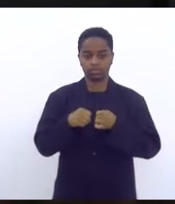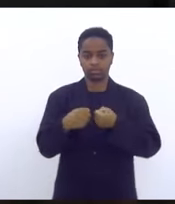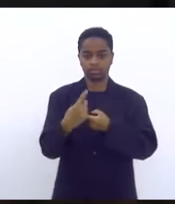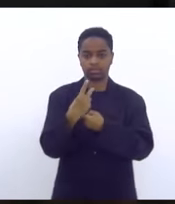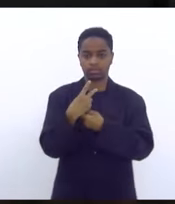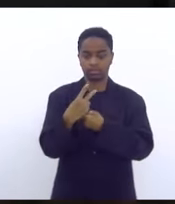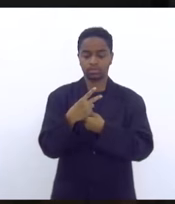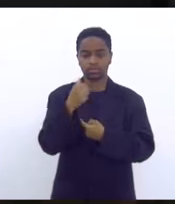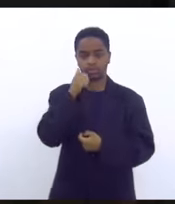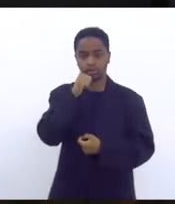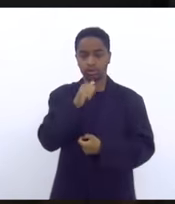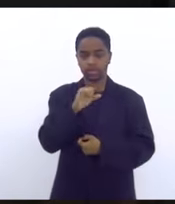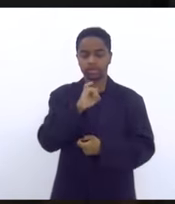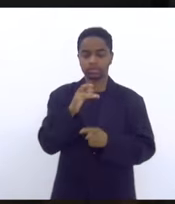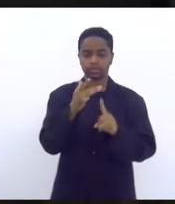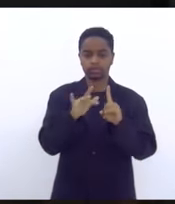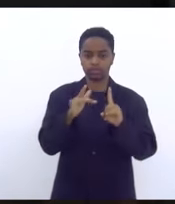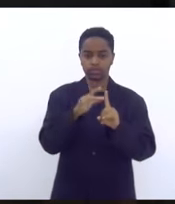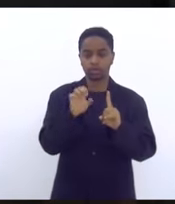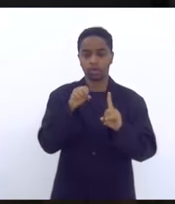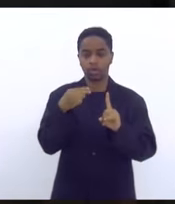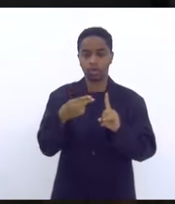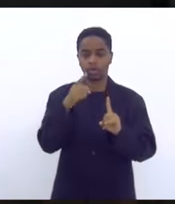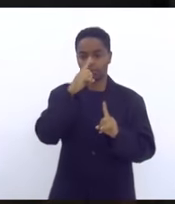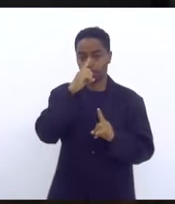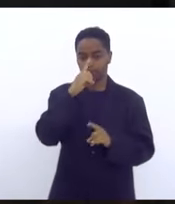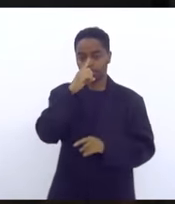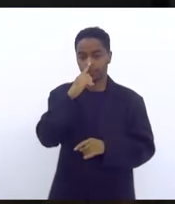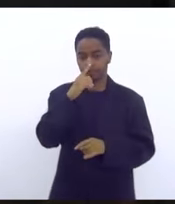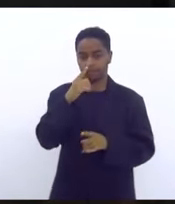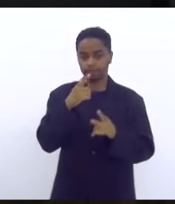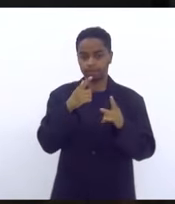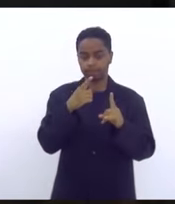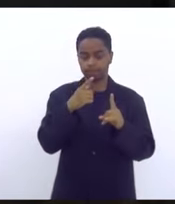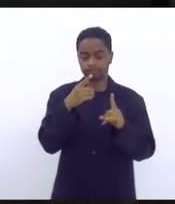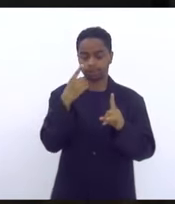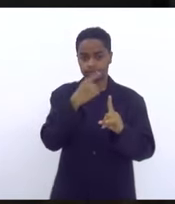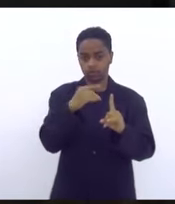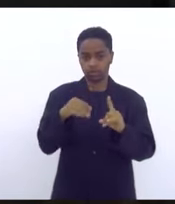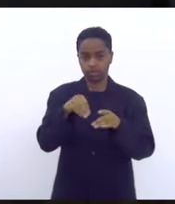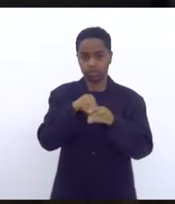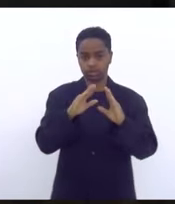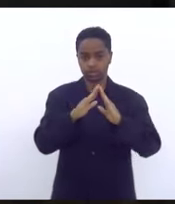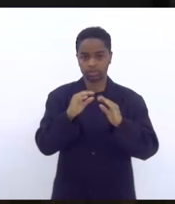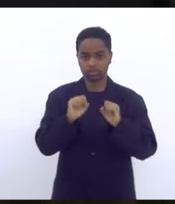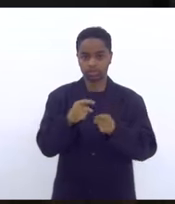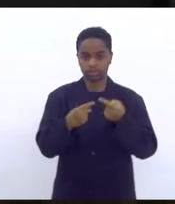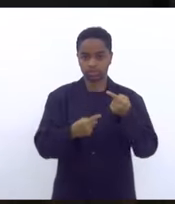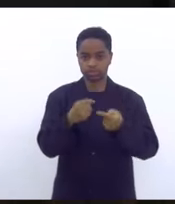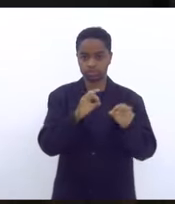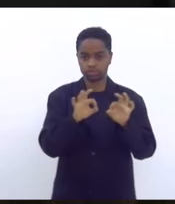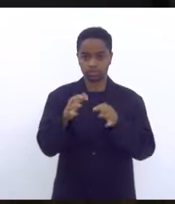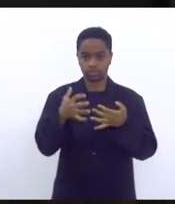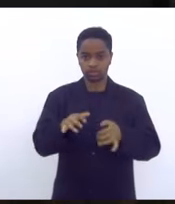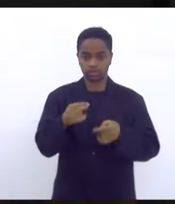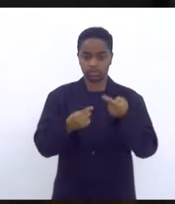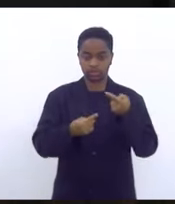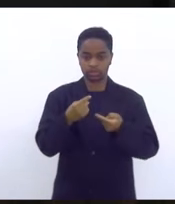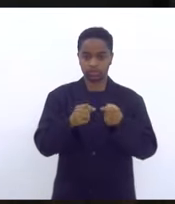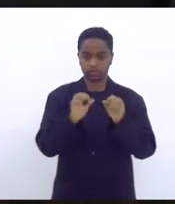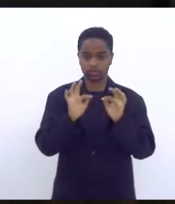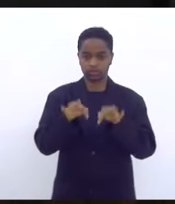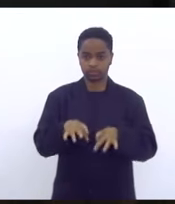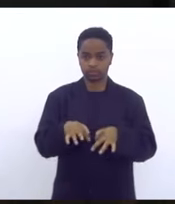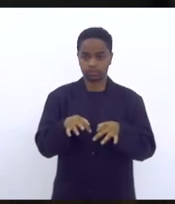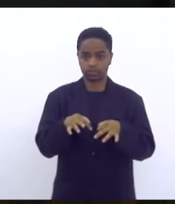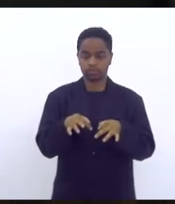para mulheres vítimas ou ameaçadas de violência doméstica. Em discussão. Não havendo quem queira discutir, encerrada